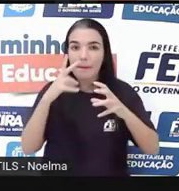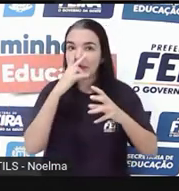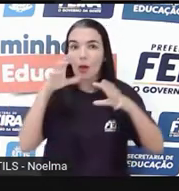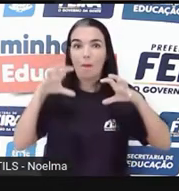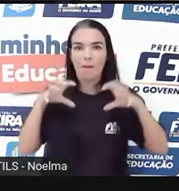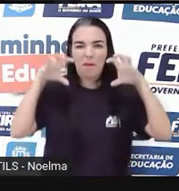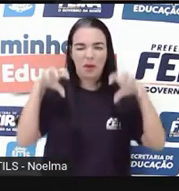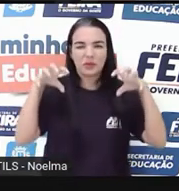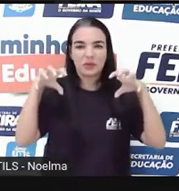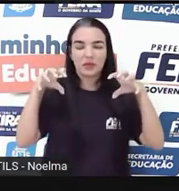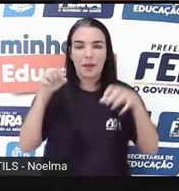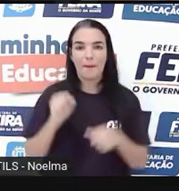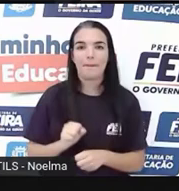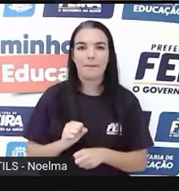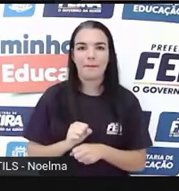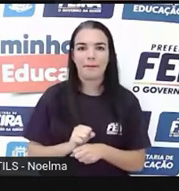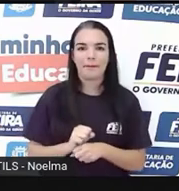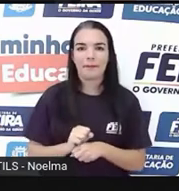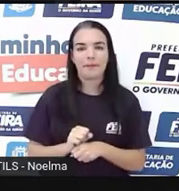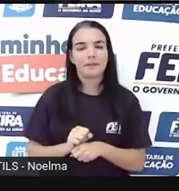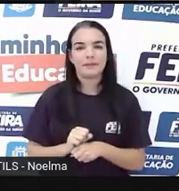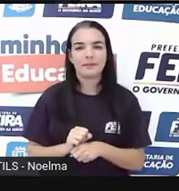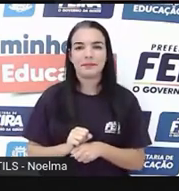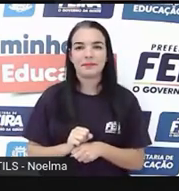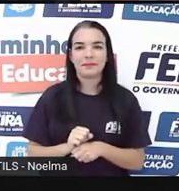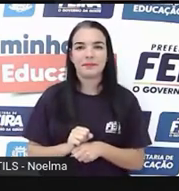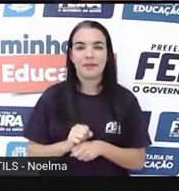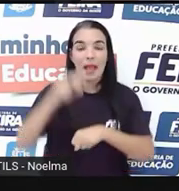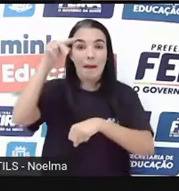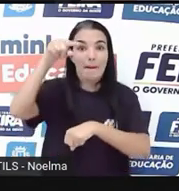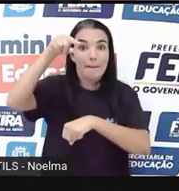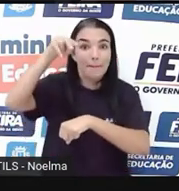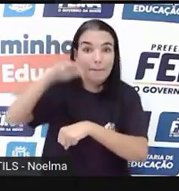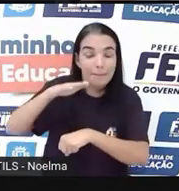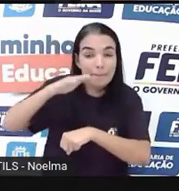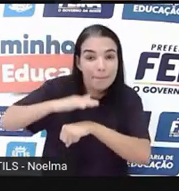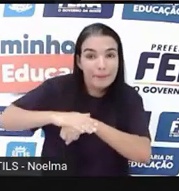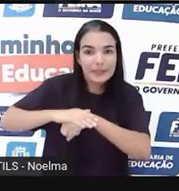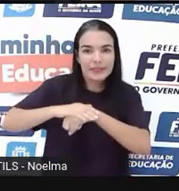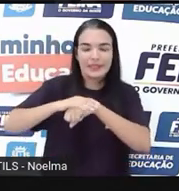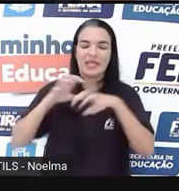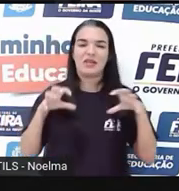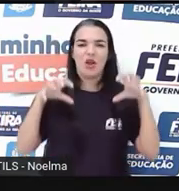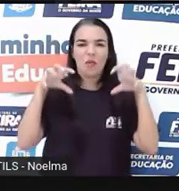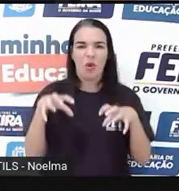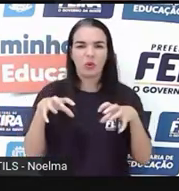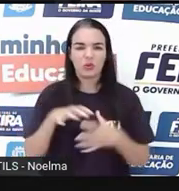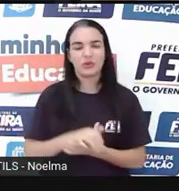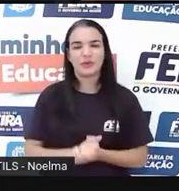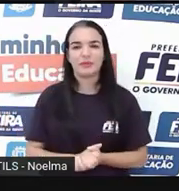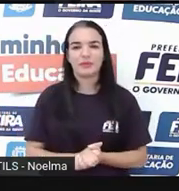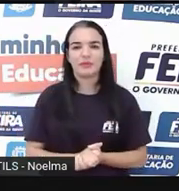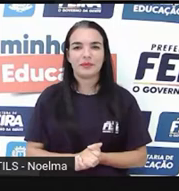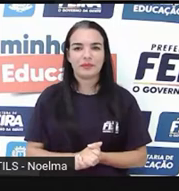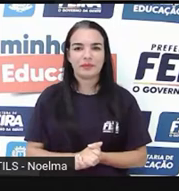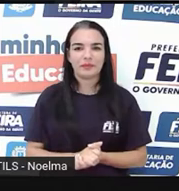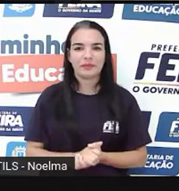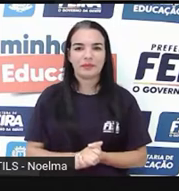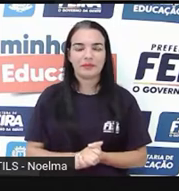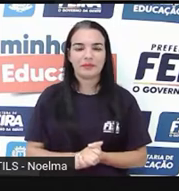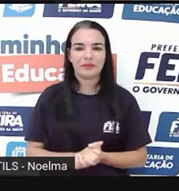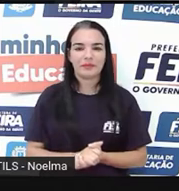casa? Stomp like a monster. Pise como um monstro. Fly like an old